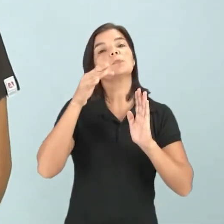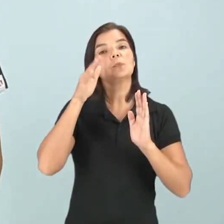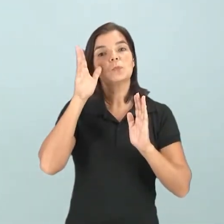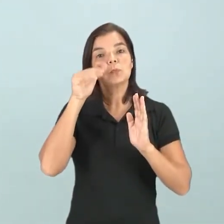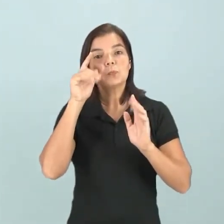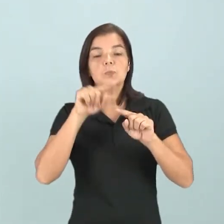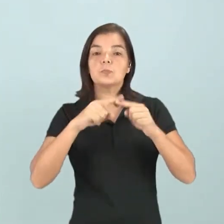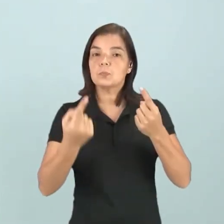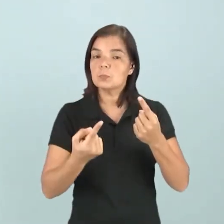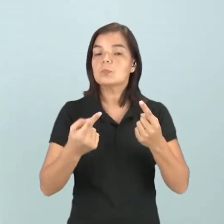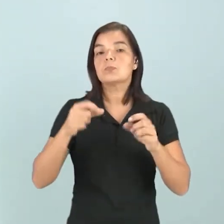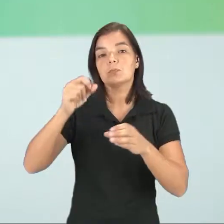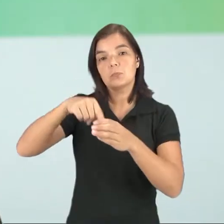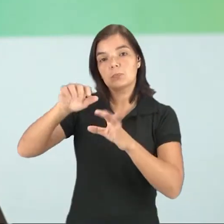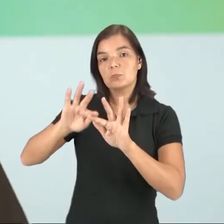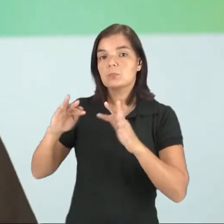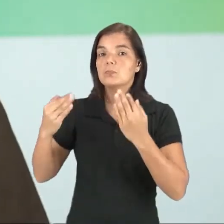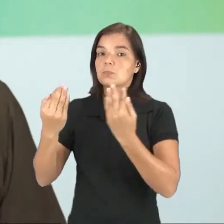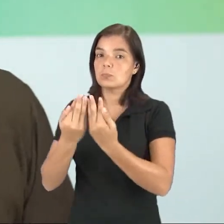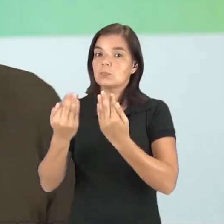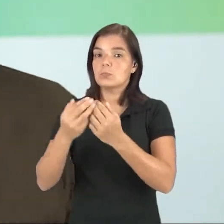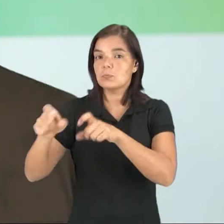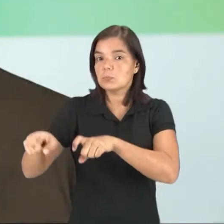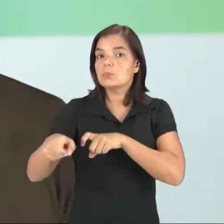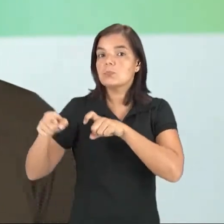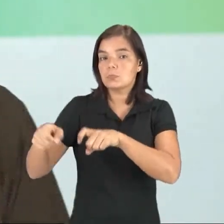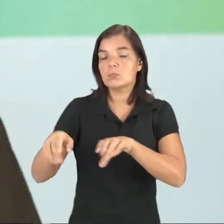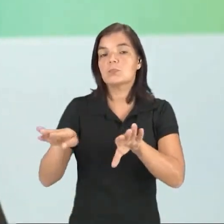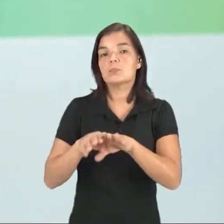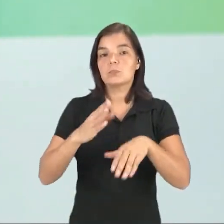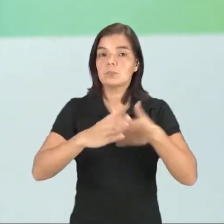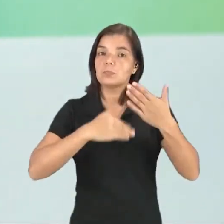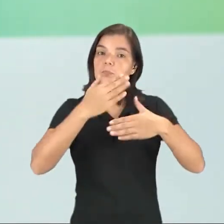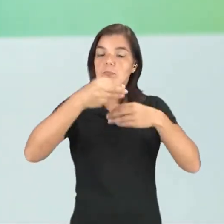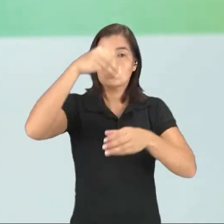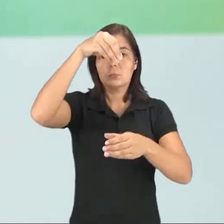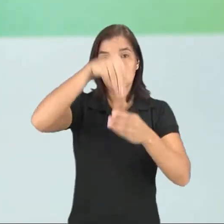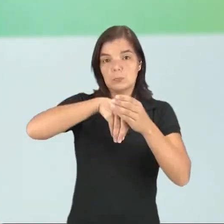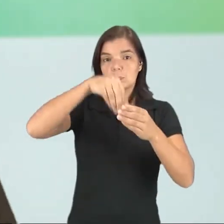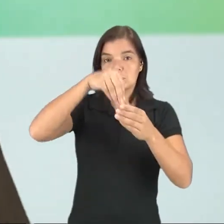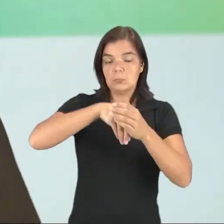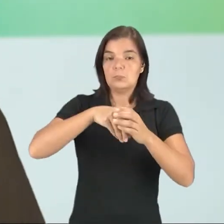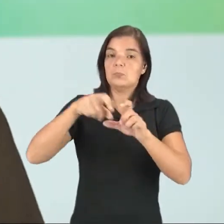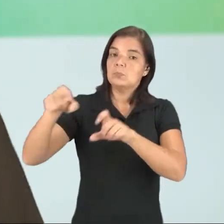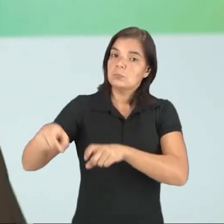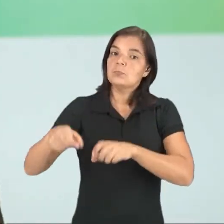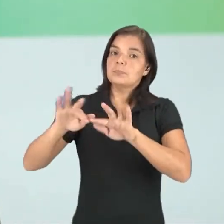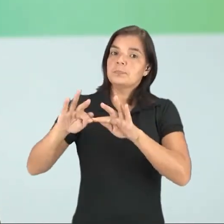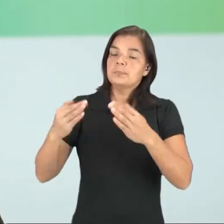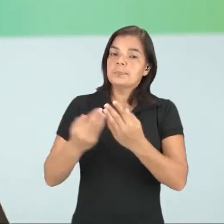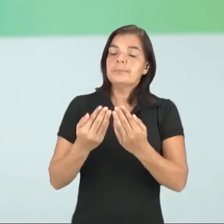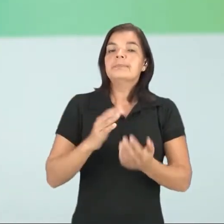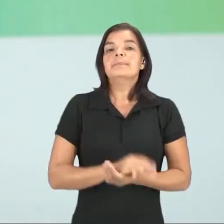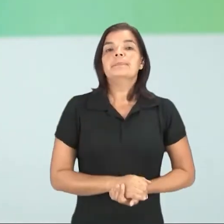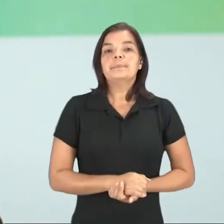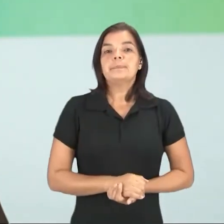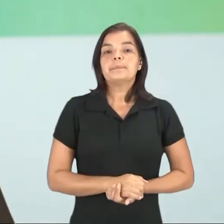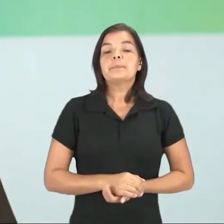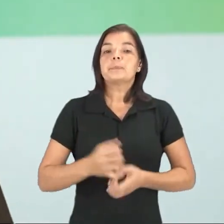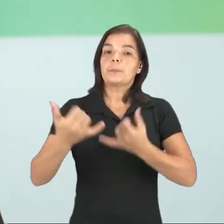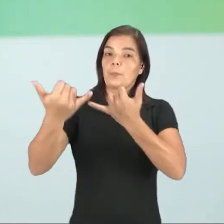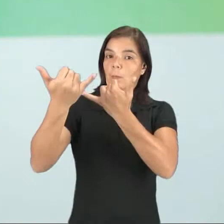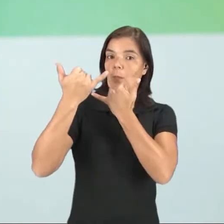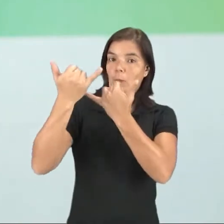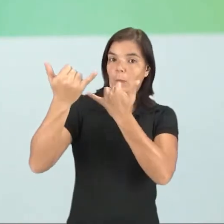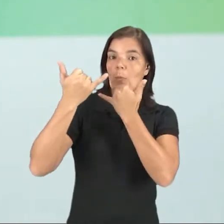da agricultura familiar, dos principais produtos que é desenvolvido dentro da agricultura familiar. Então, segundo o dado do IBGE,